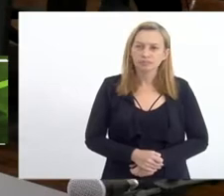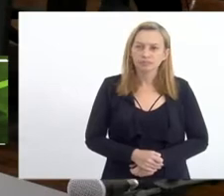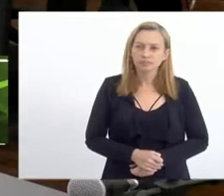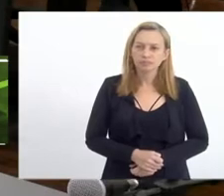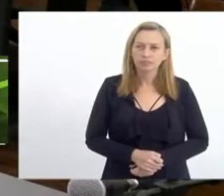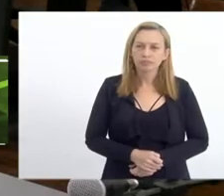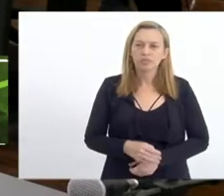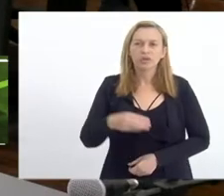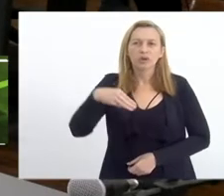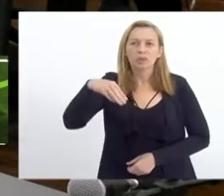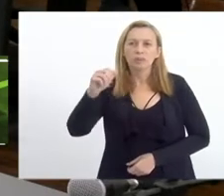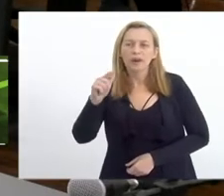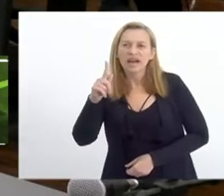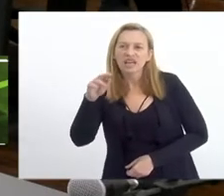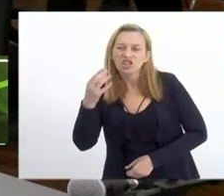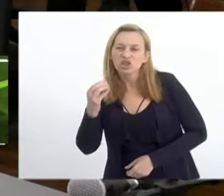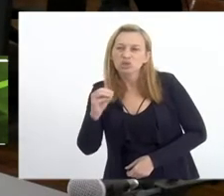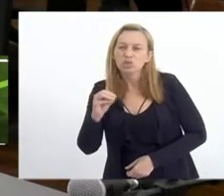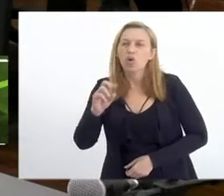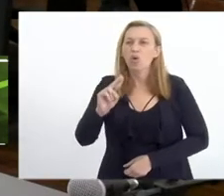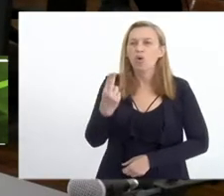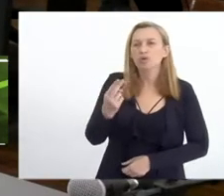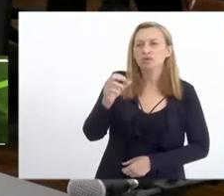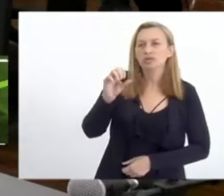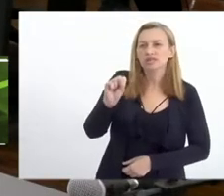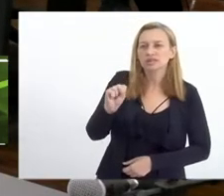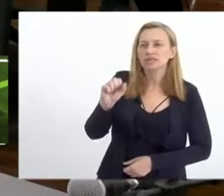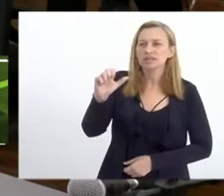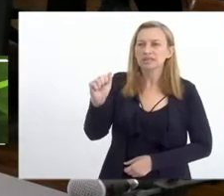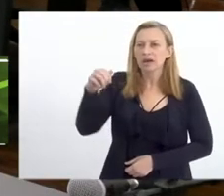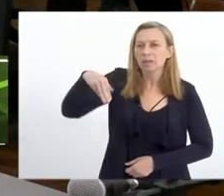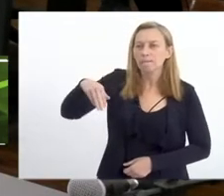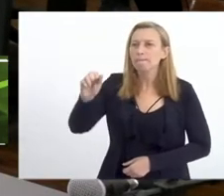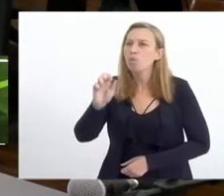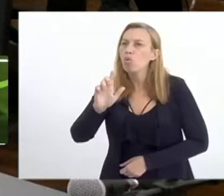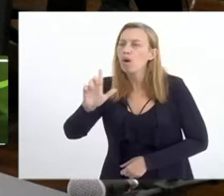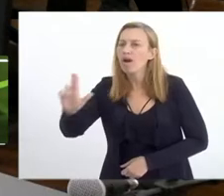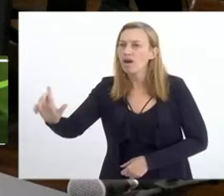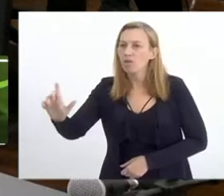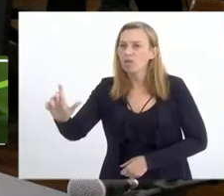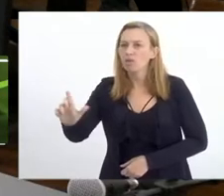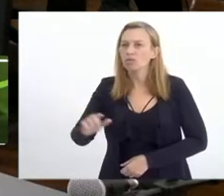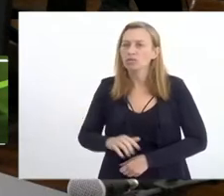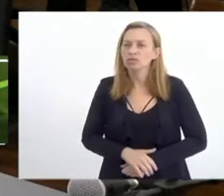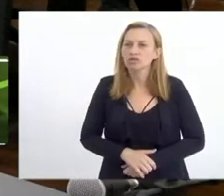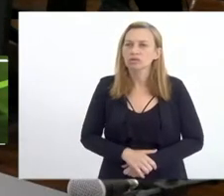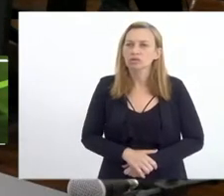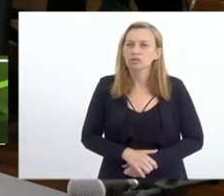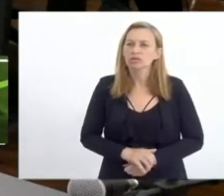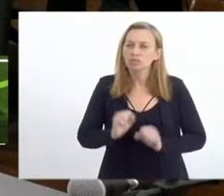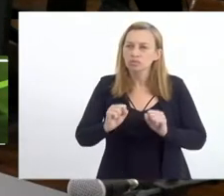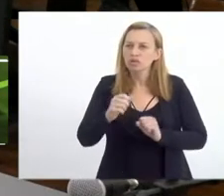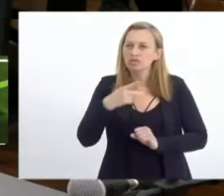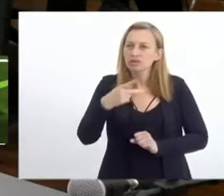Ou o senhor Magno ou o senhor Samuel Ferraz? Presente, não está. Não